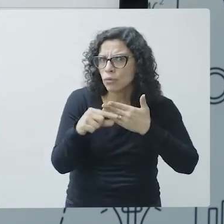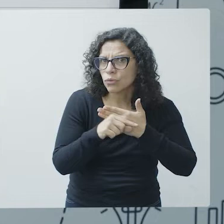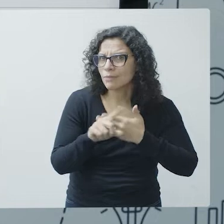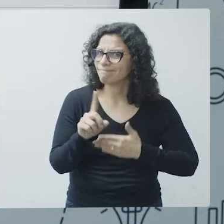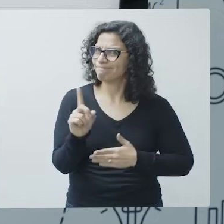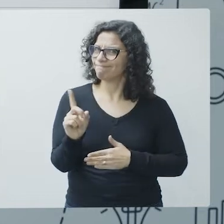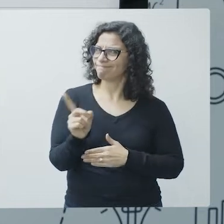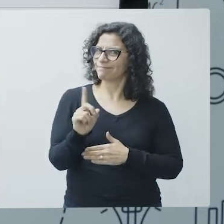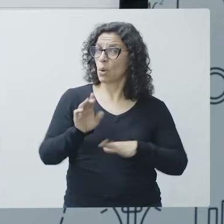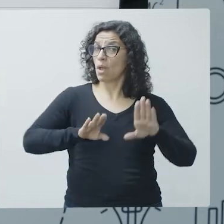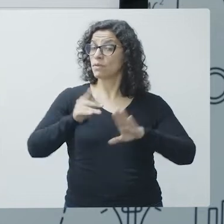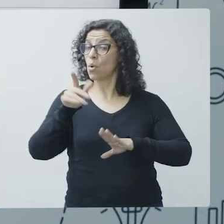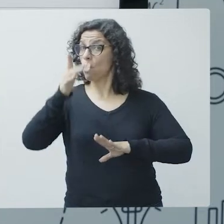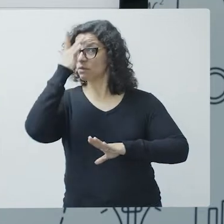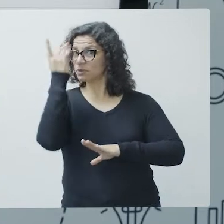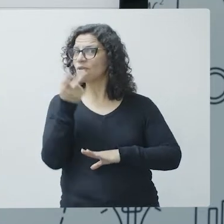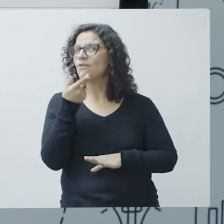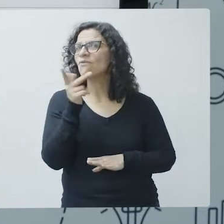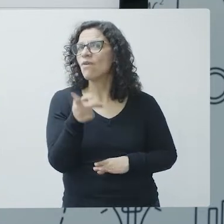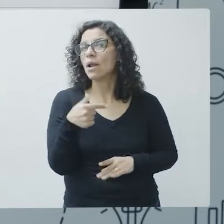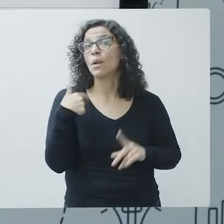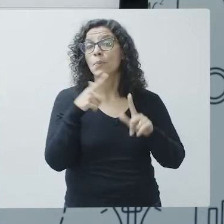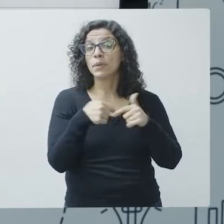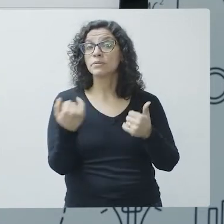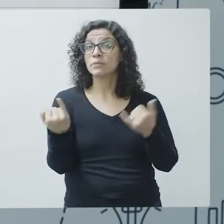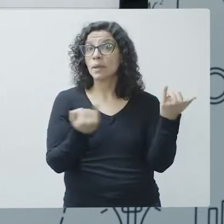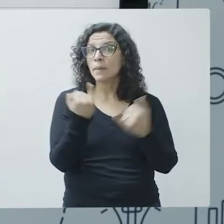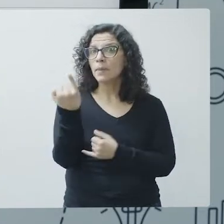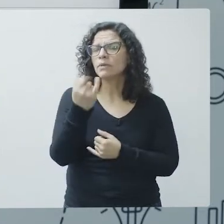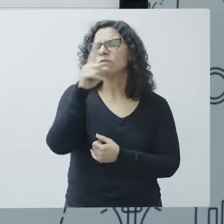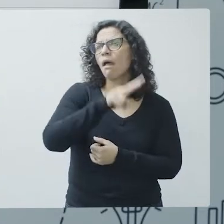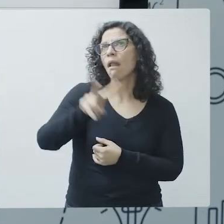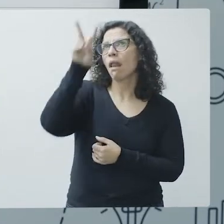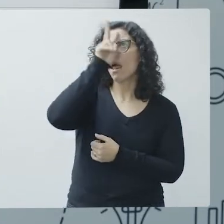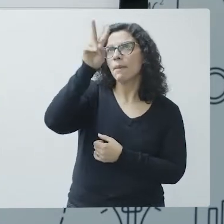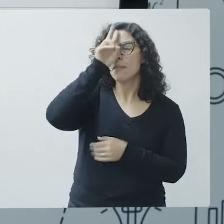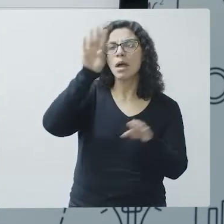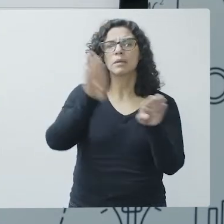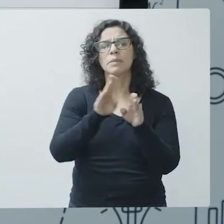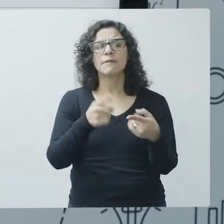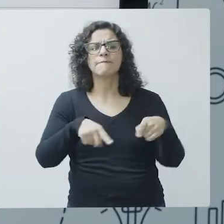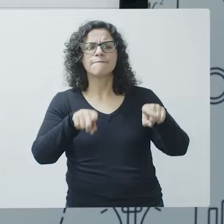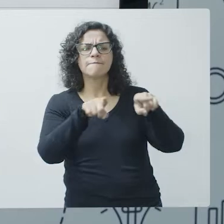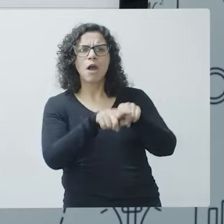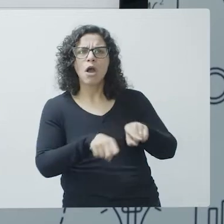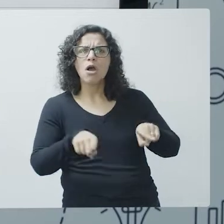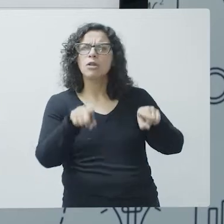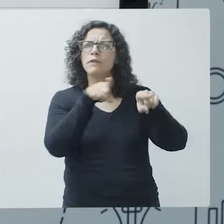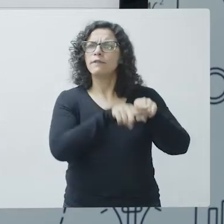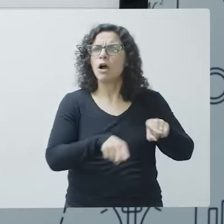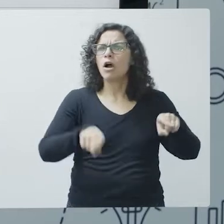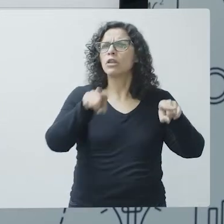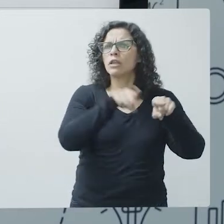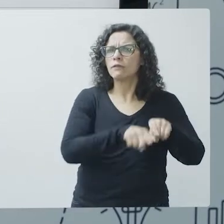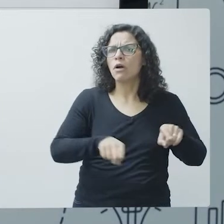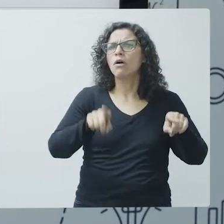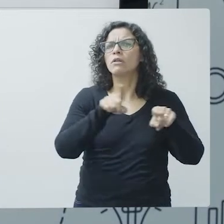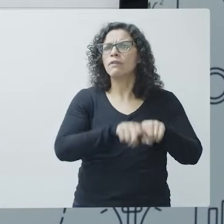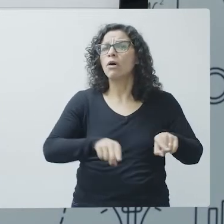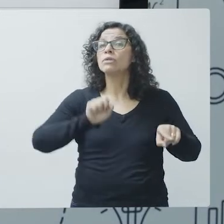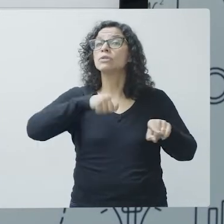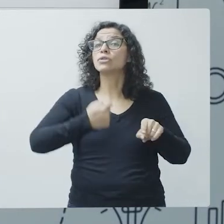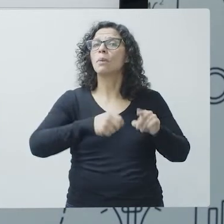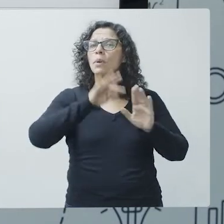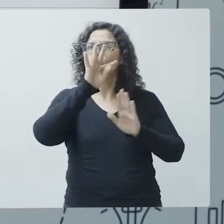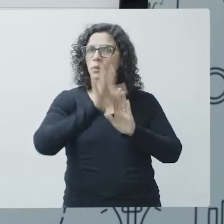quem escreve o poema. Por isso que é importante, por isso que eu gosto de ficar relembrando e voltando a esse assunto. Mas será que, se você